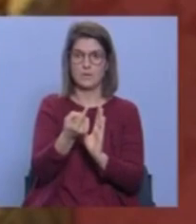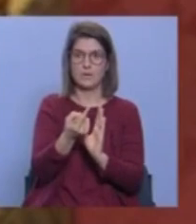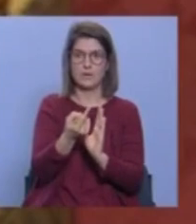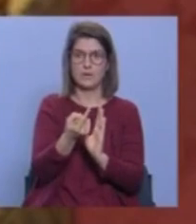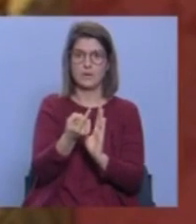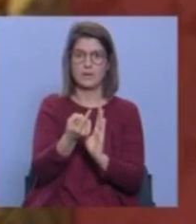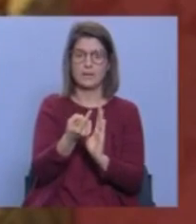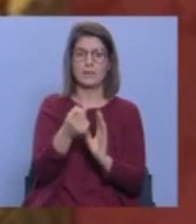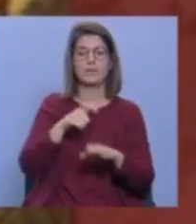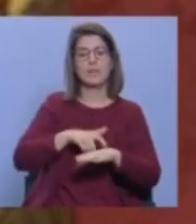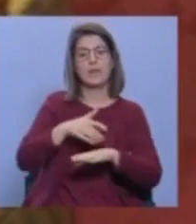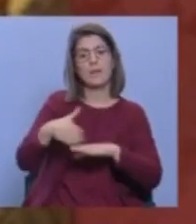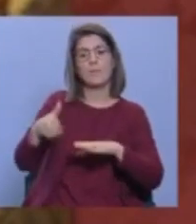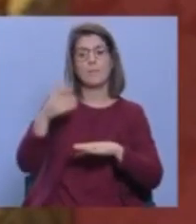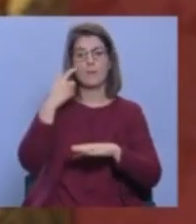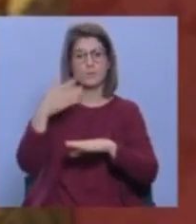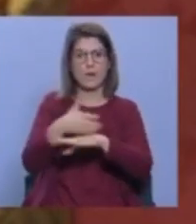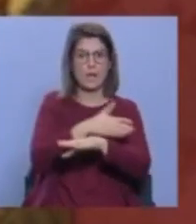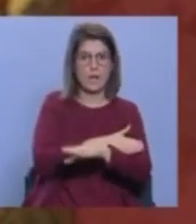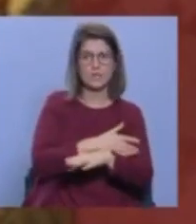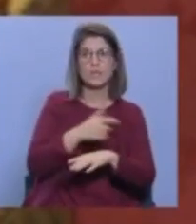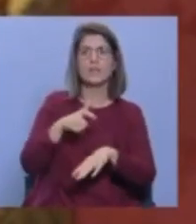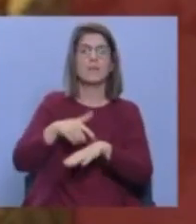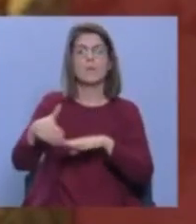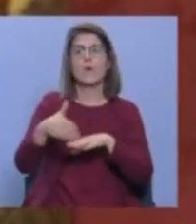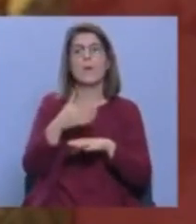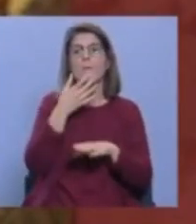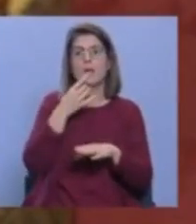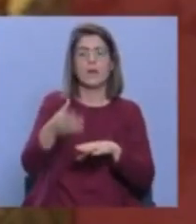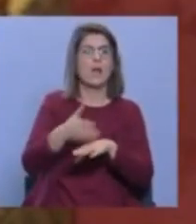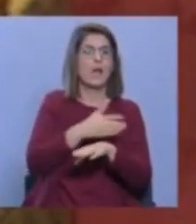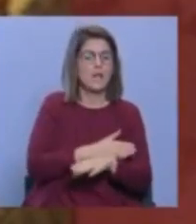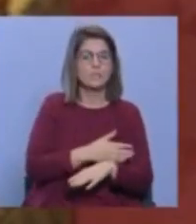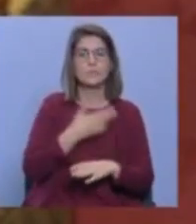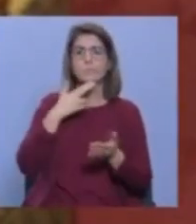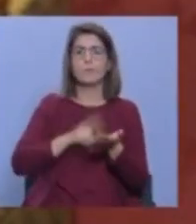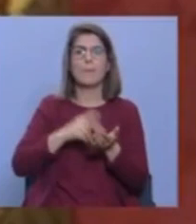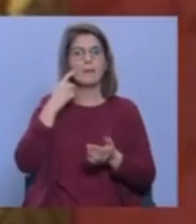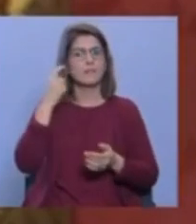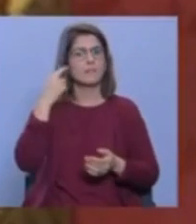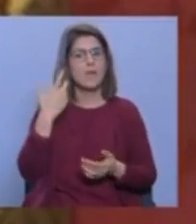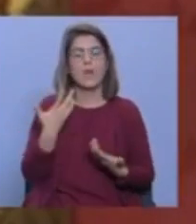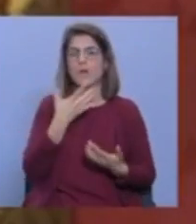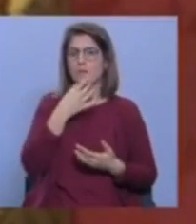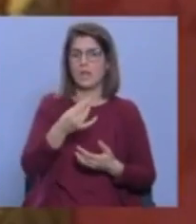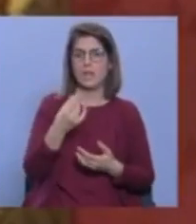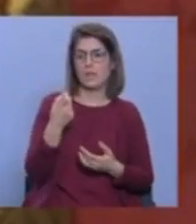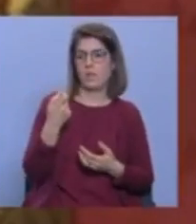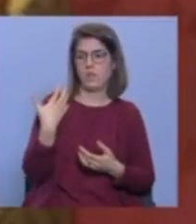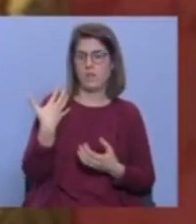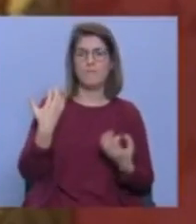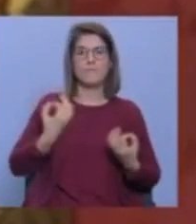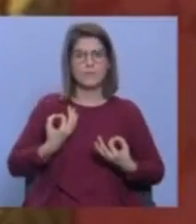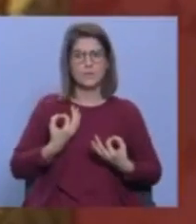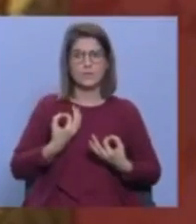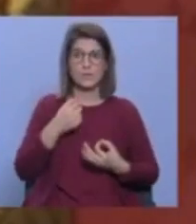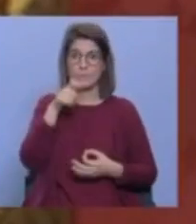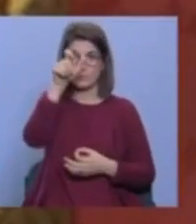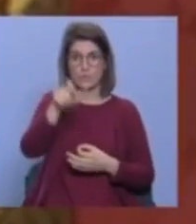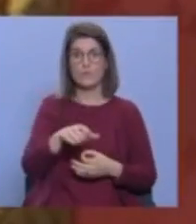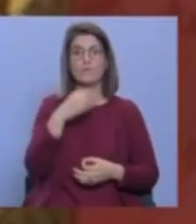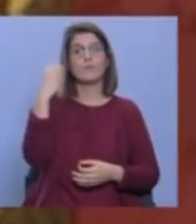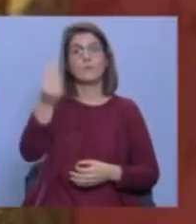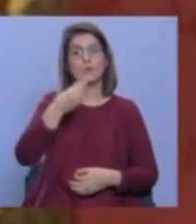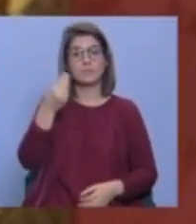quer a Quaresma, quer o Advento, quer a Páscoa, o Natal que passamos há pouco, dizia este homem da